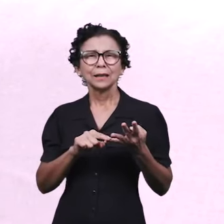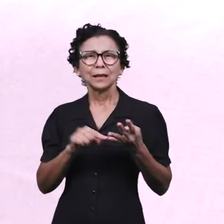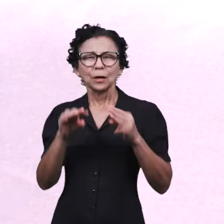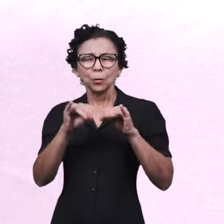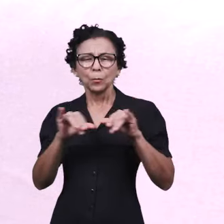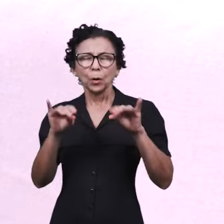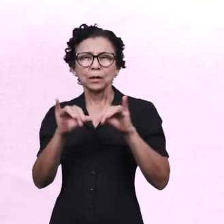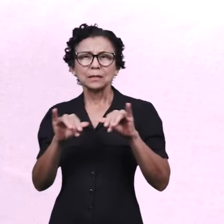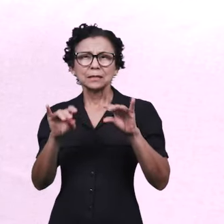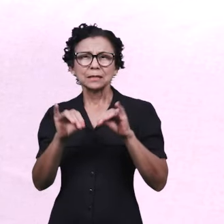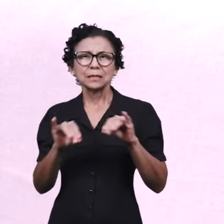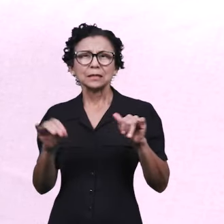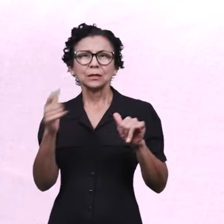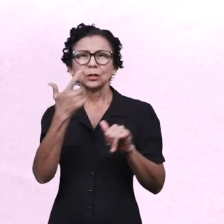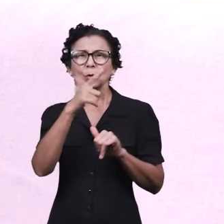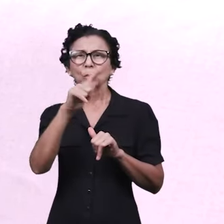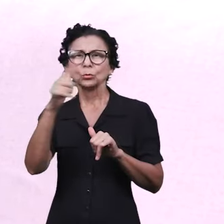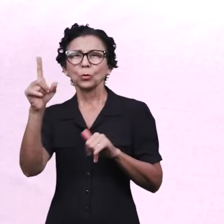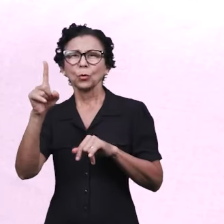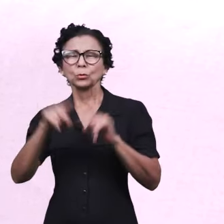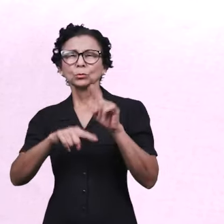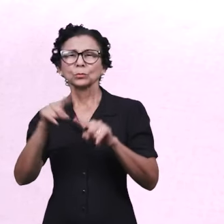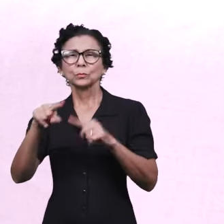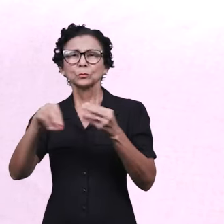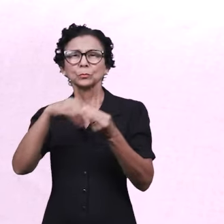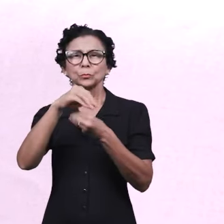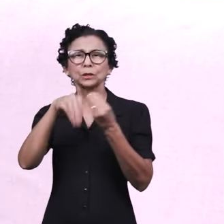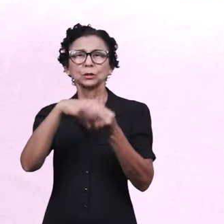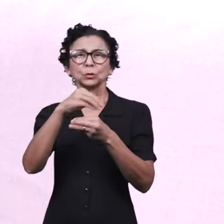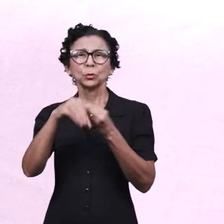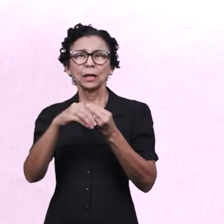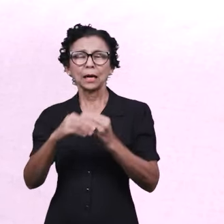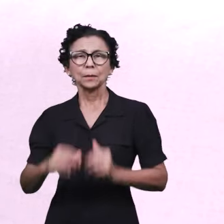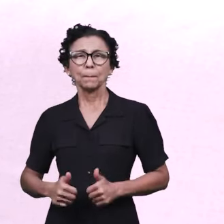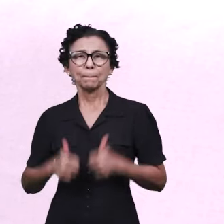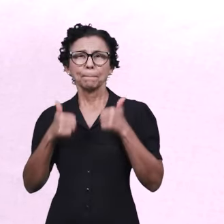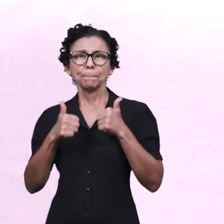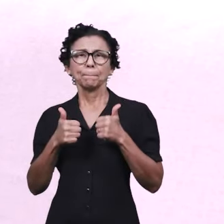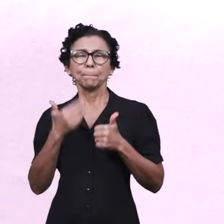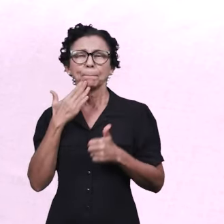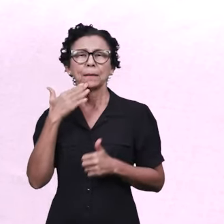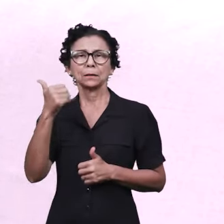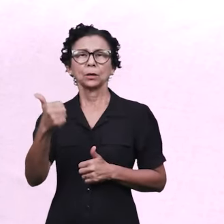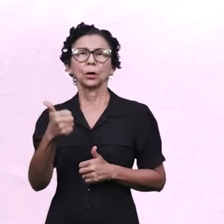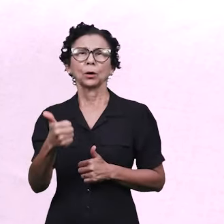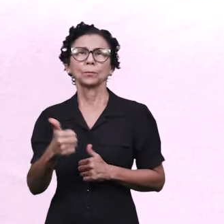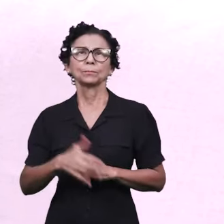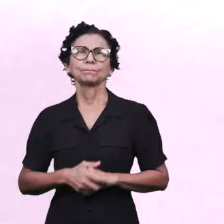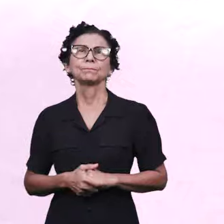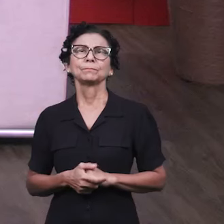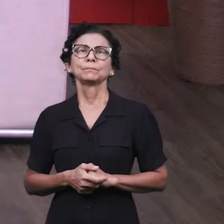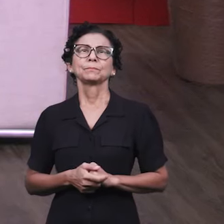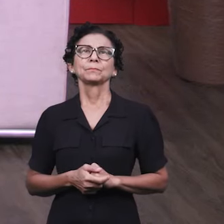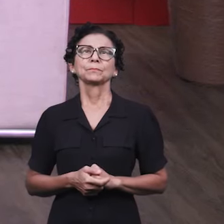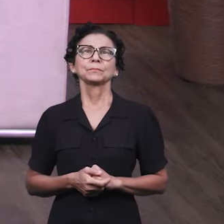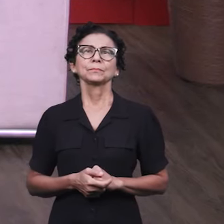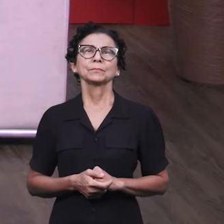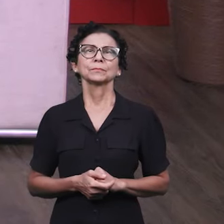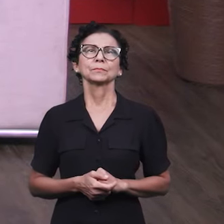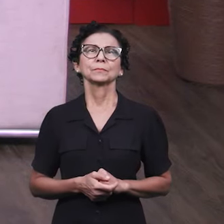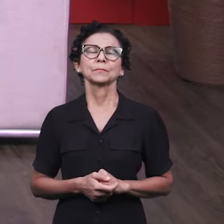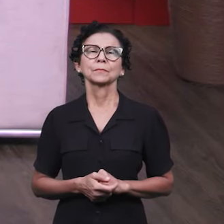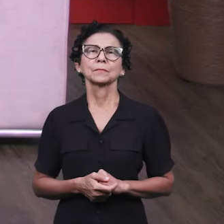bromelina e morosil contribuem com a melhora dos sintomas e os Lembrando que os